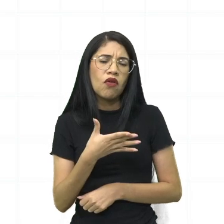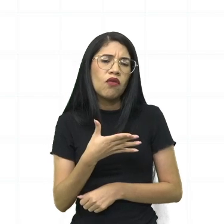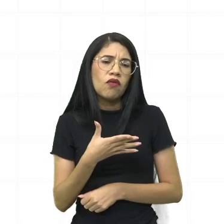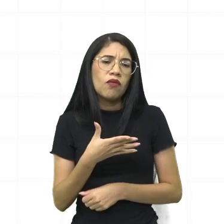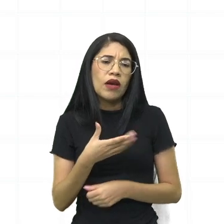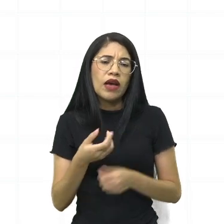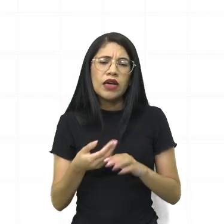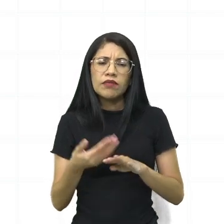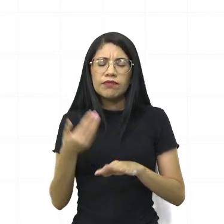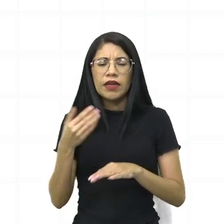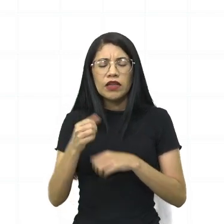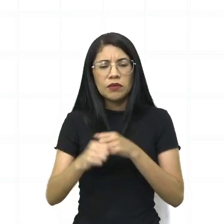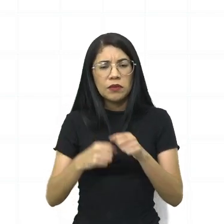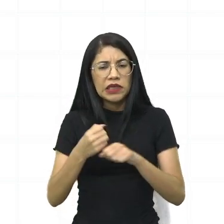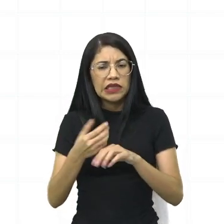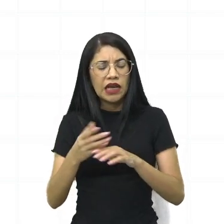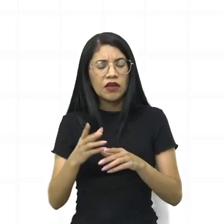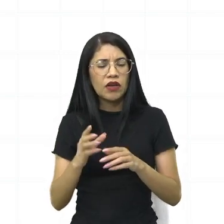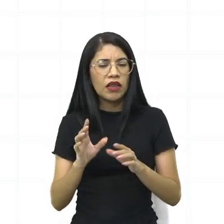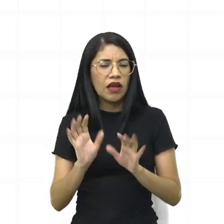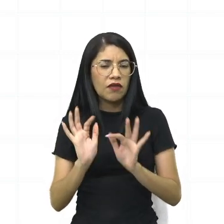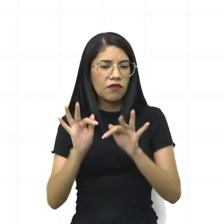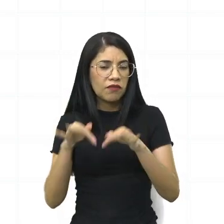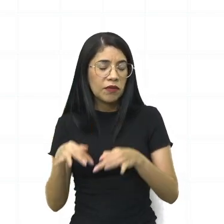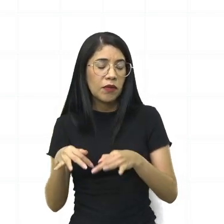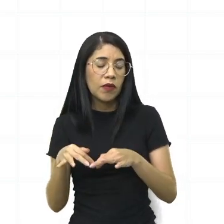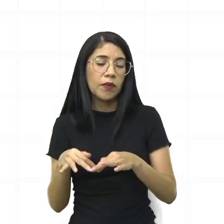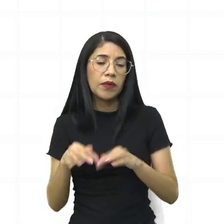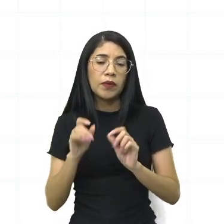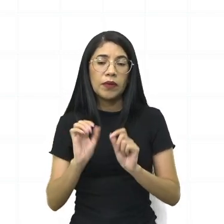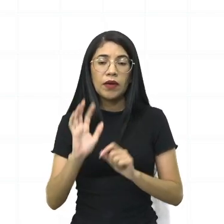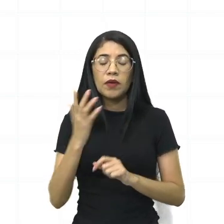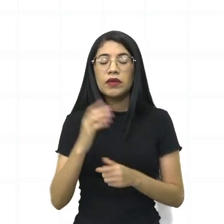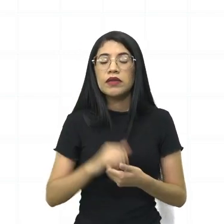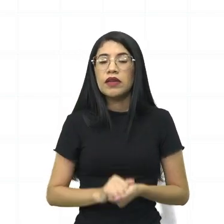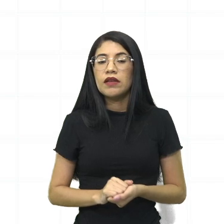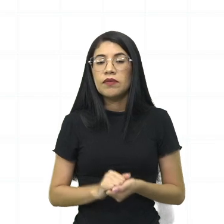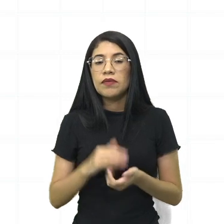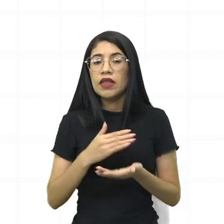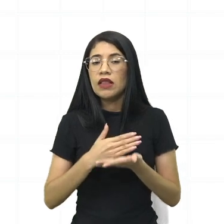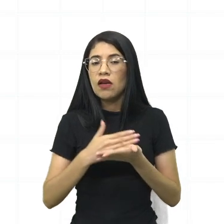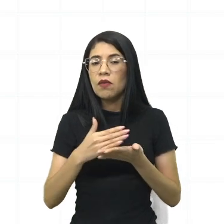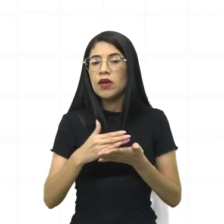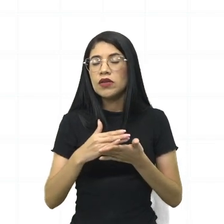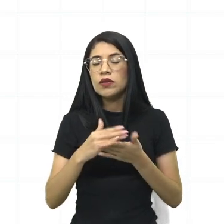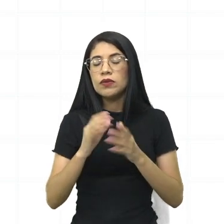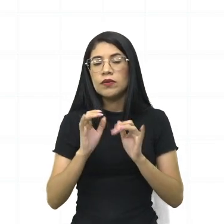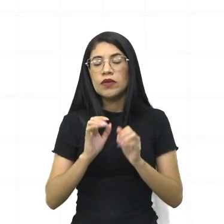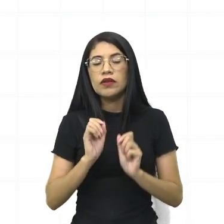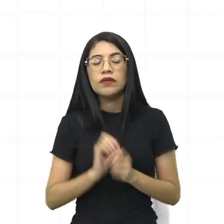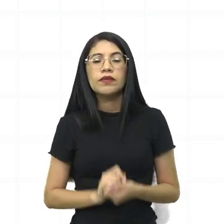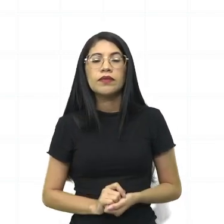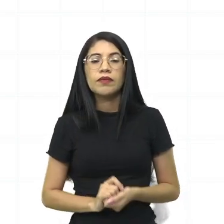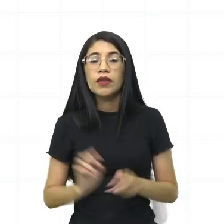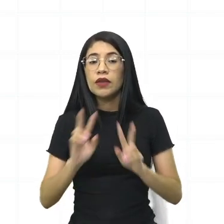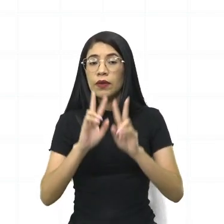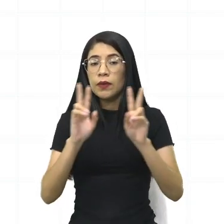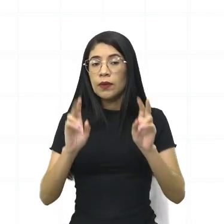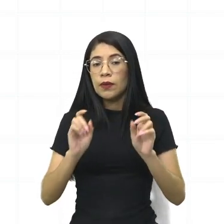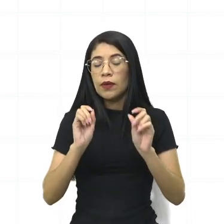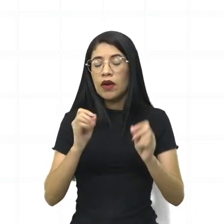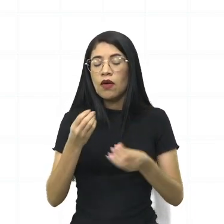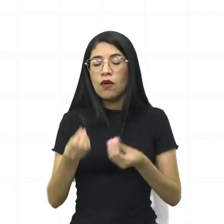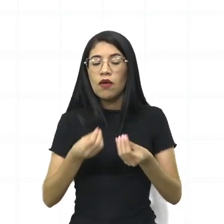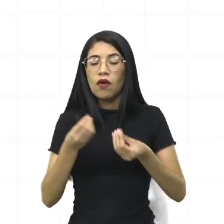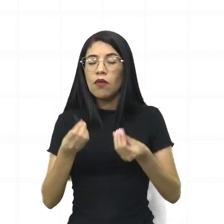ar. E aí fez uma estreia, né? Essa resenha fala, né, sobre a estreia